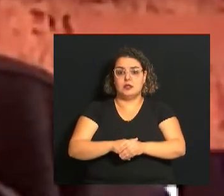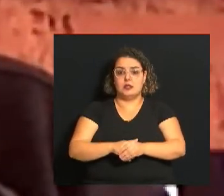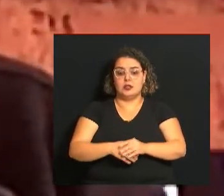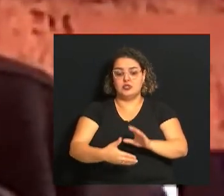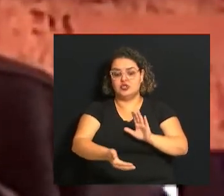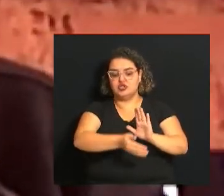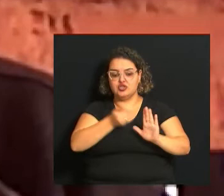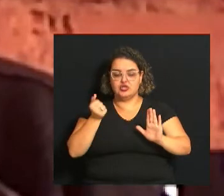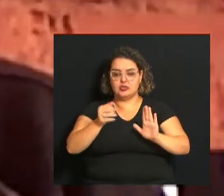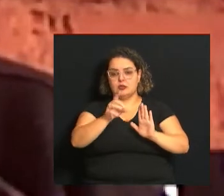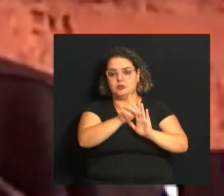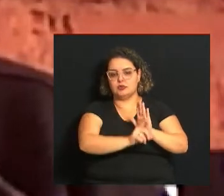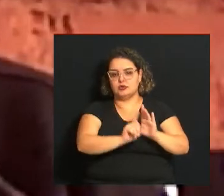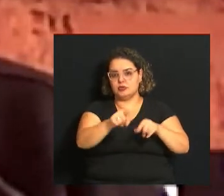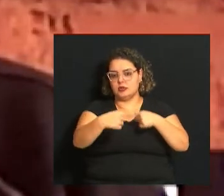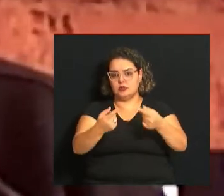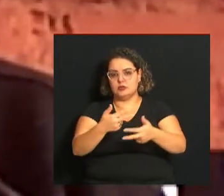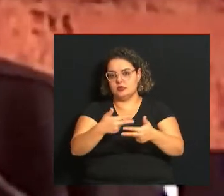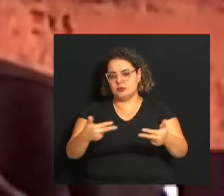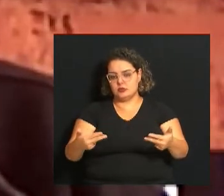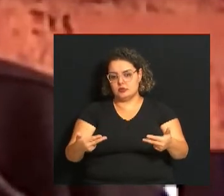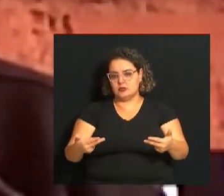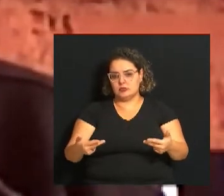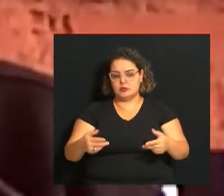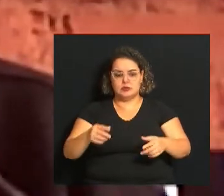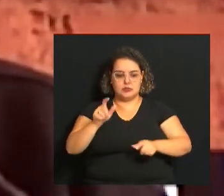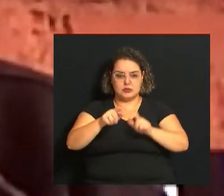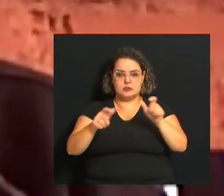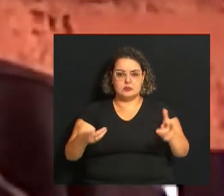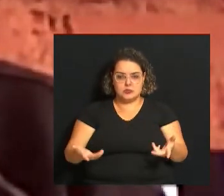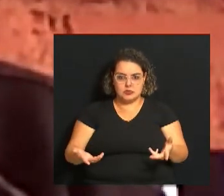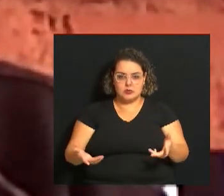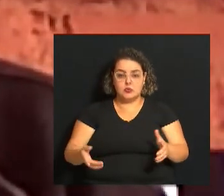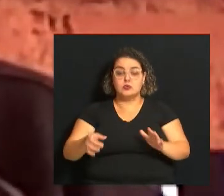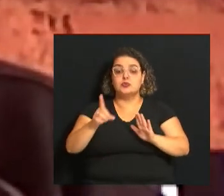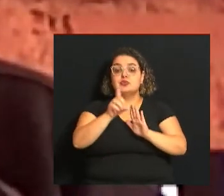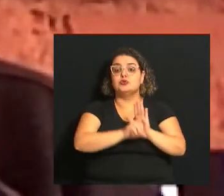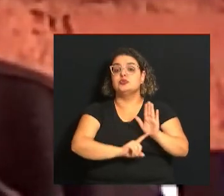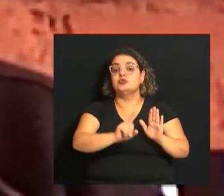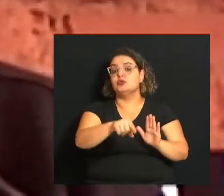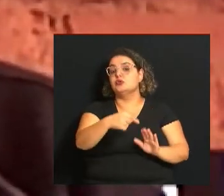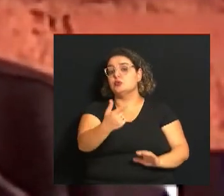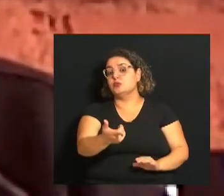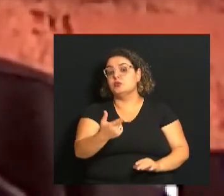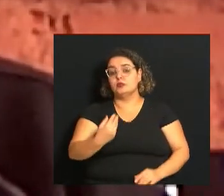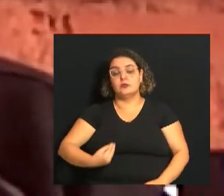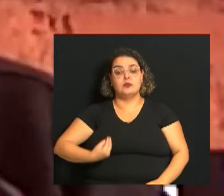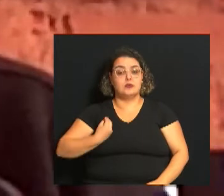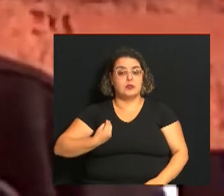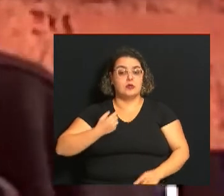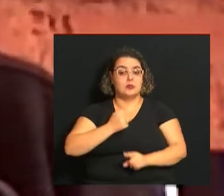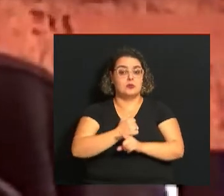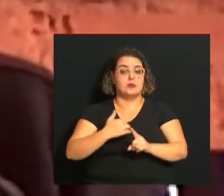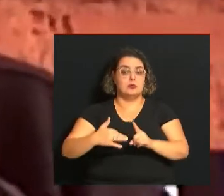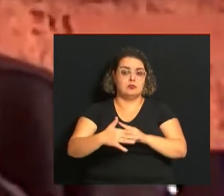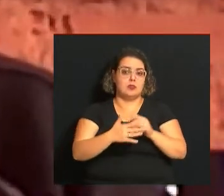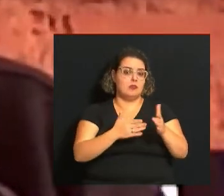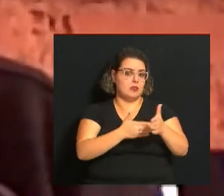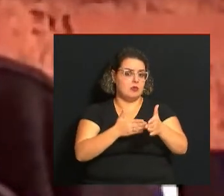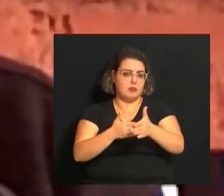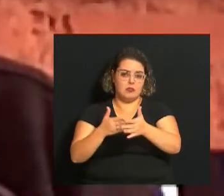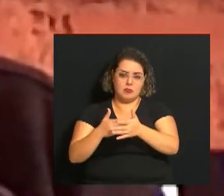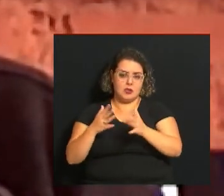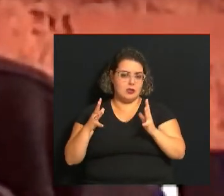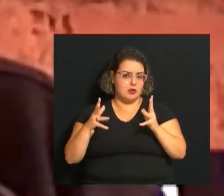da liberdade sempre foi a liberdade do outro, o direito do outro. Então, a gente vive em sociedade. Então, há limite para tudo, até